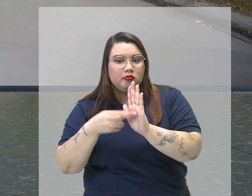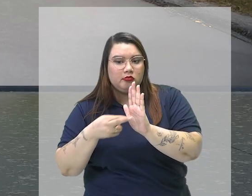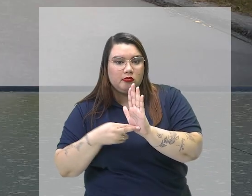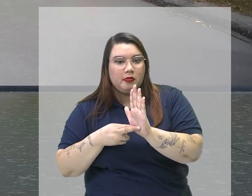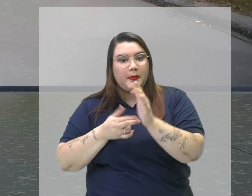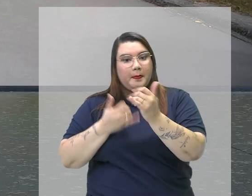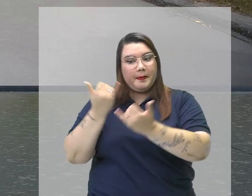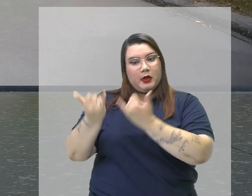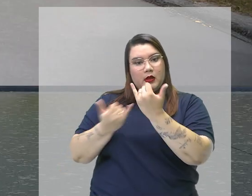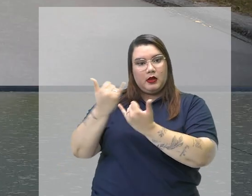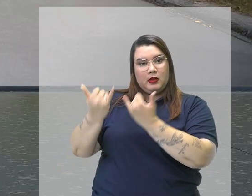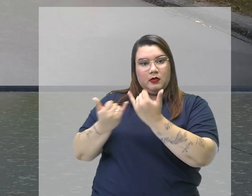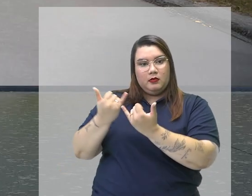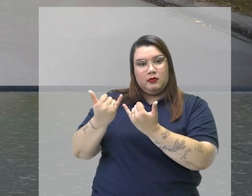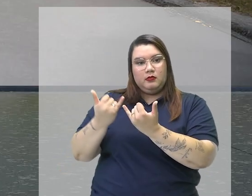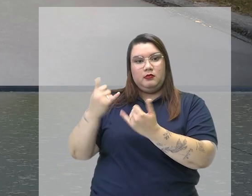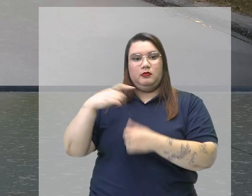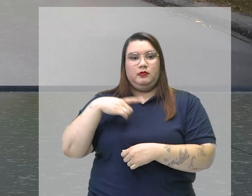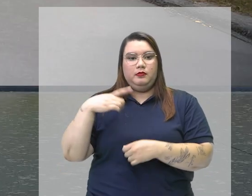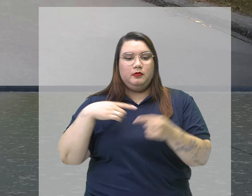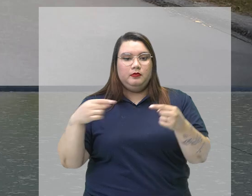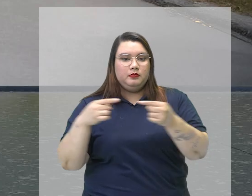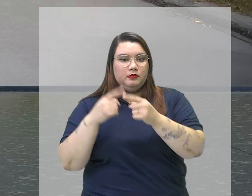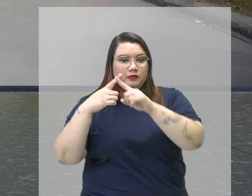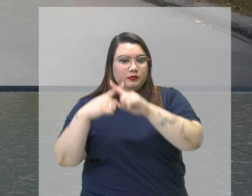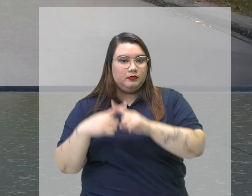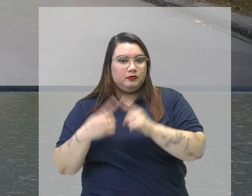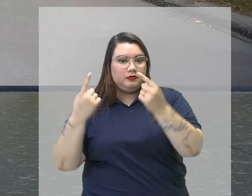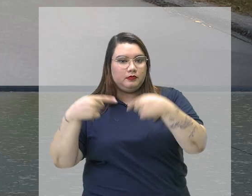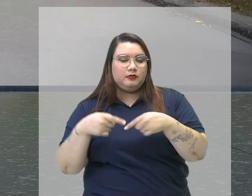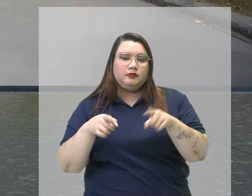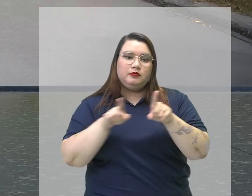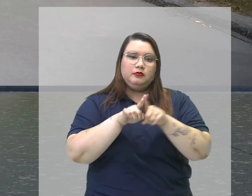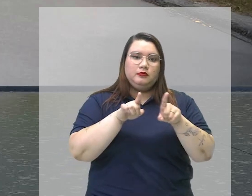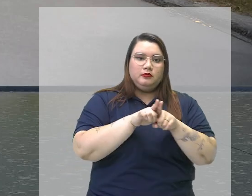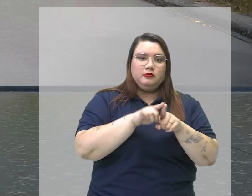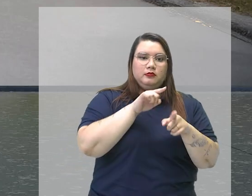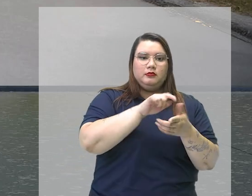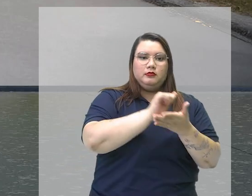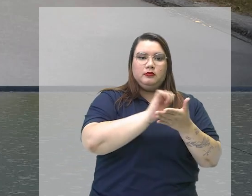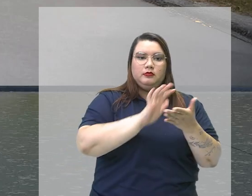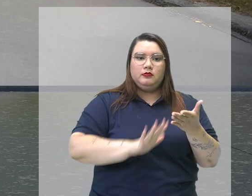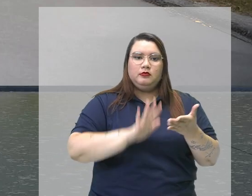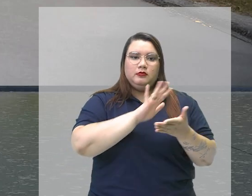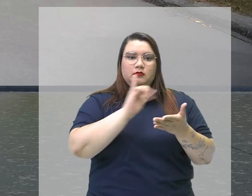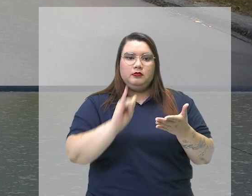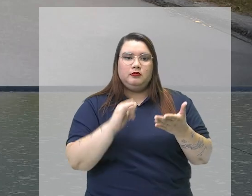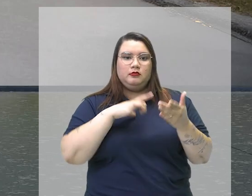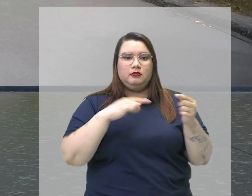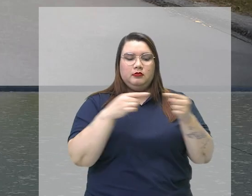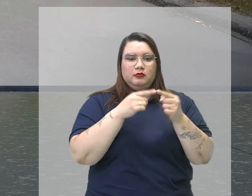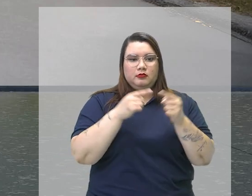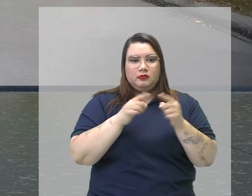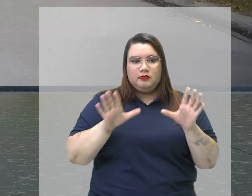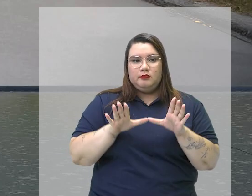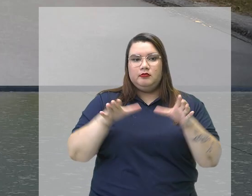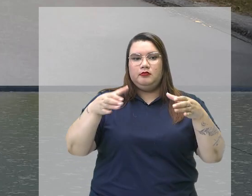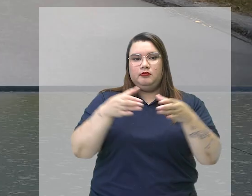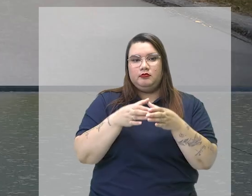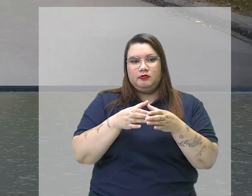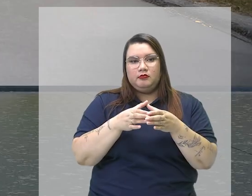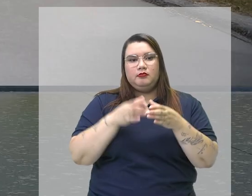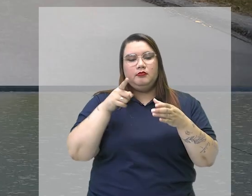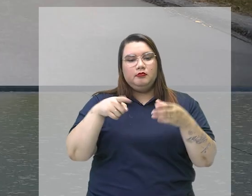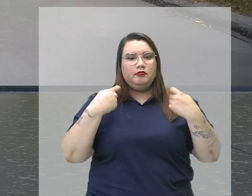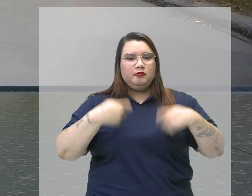vocês. Tem horas que a brincadeira ela vai ser extremamente competitiva, mas tem horas que as atividades vão ser extremamente